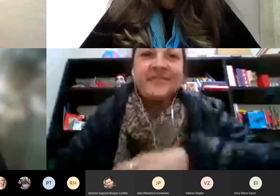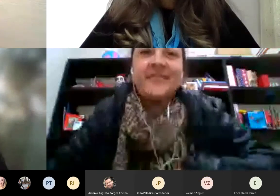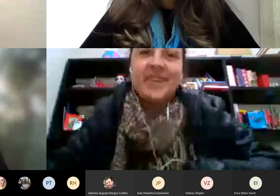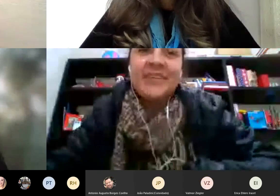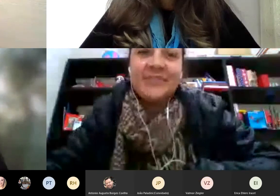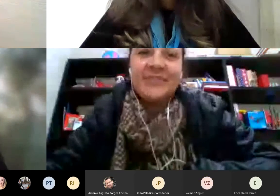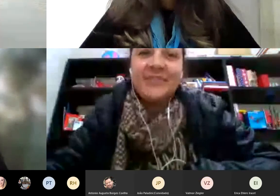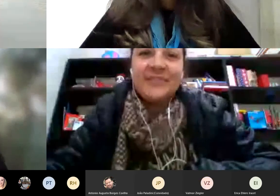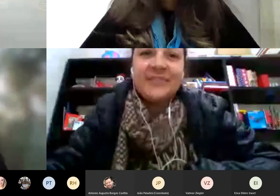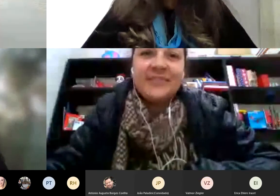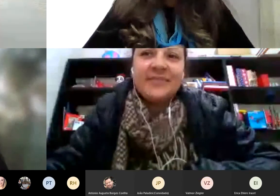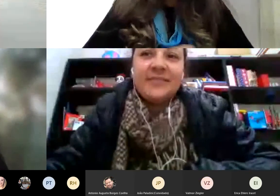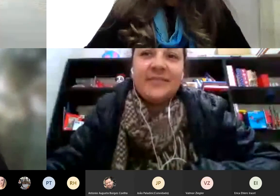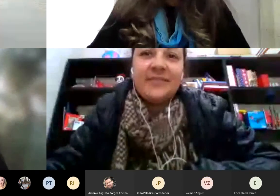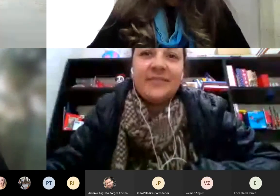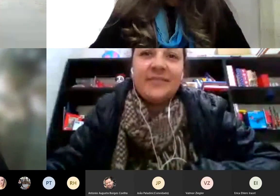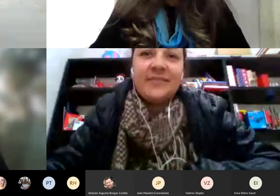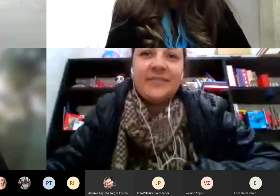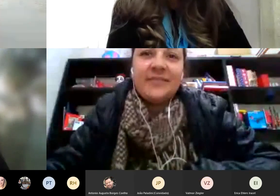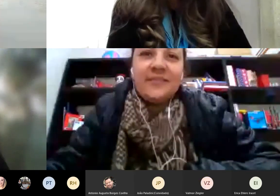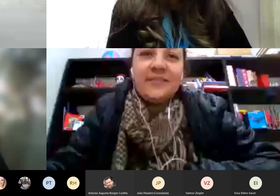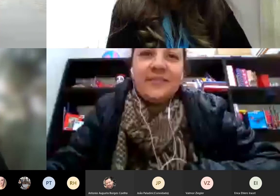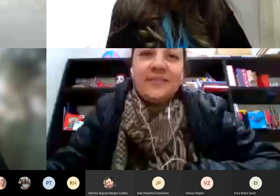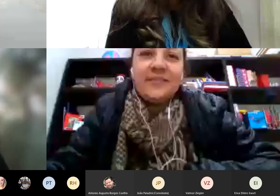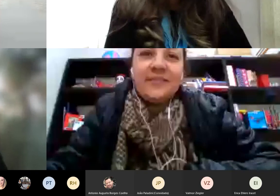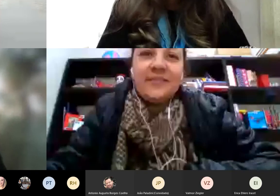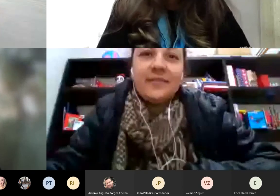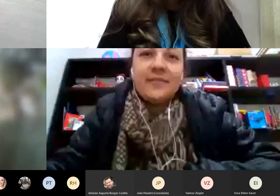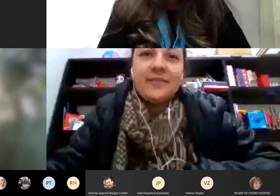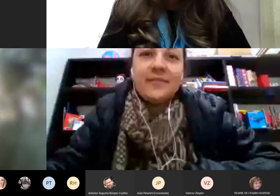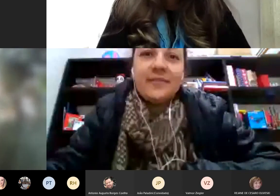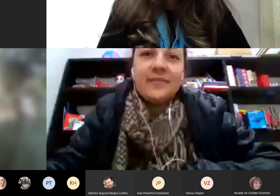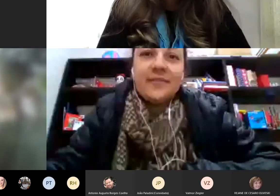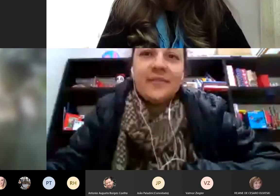quê? Sim. Vai lá.